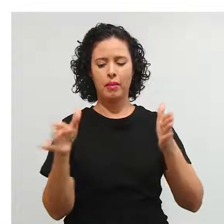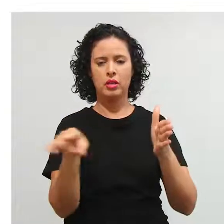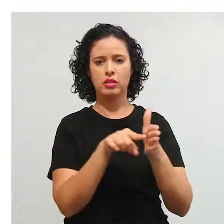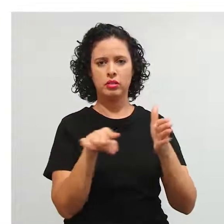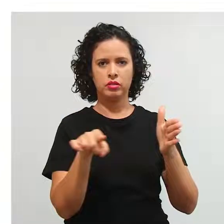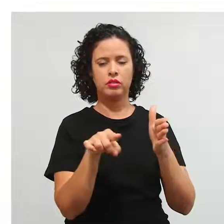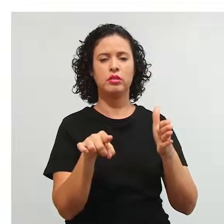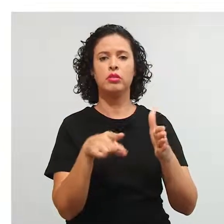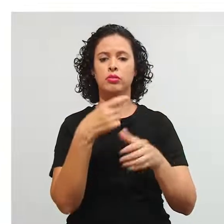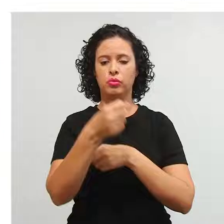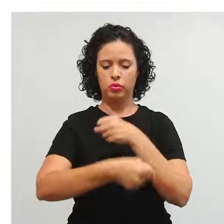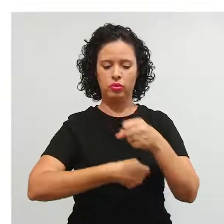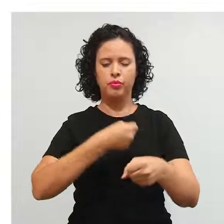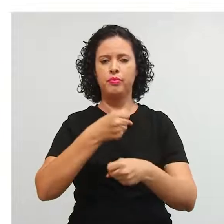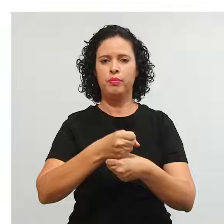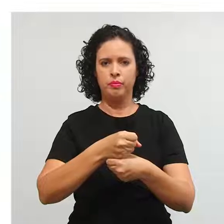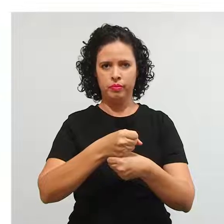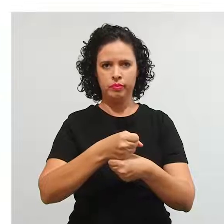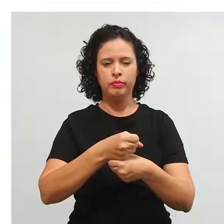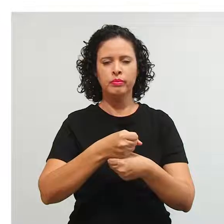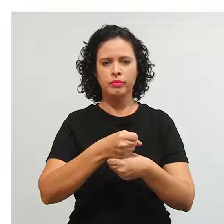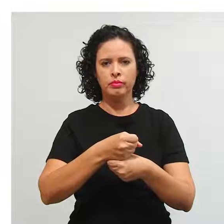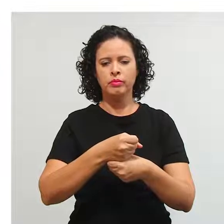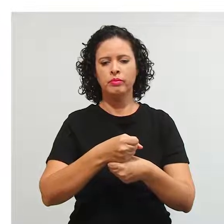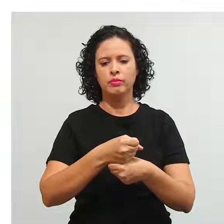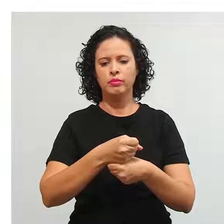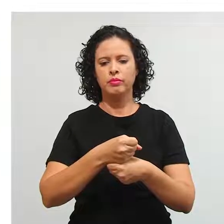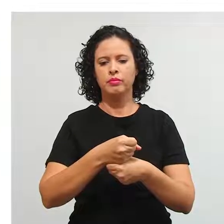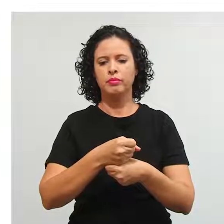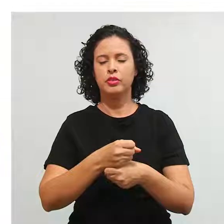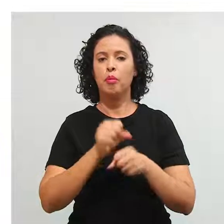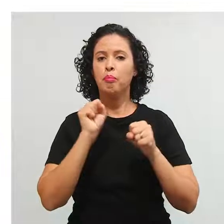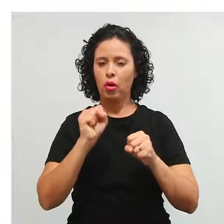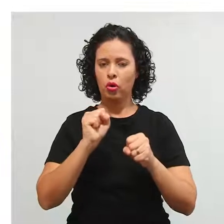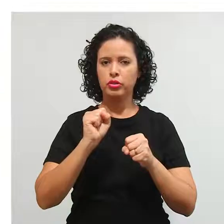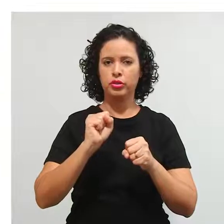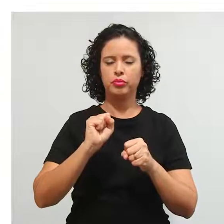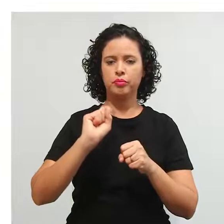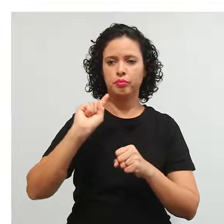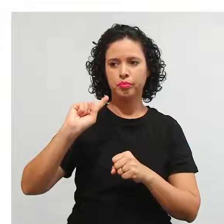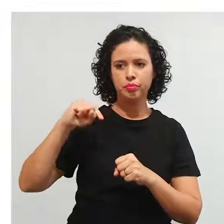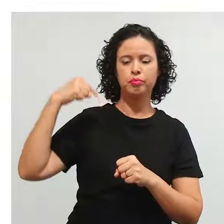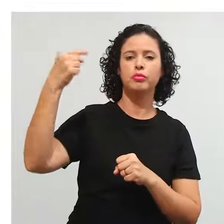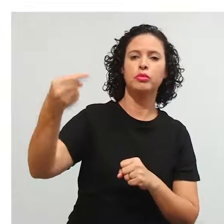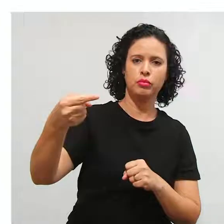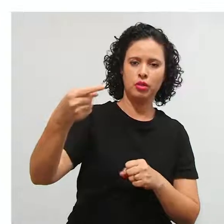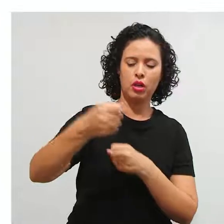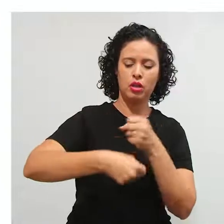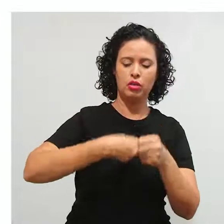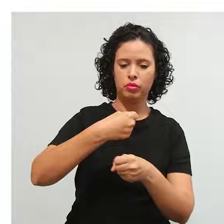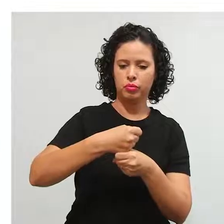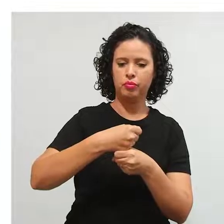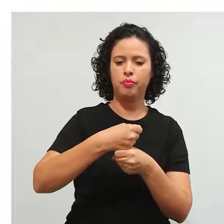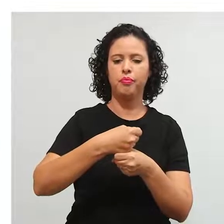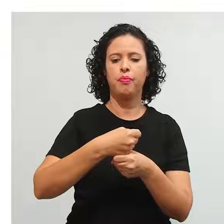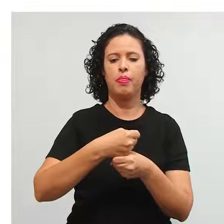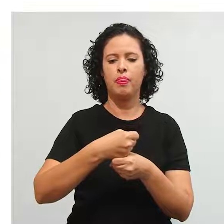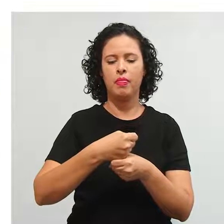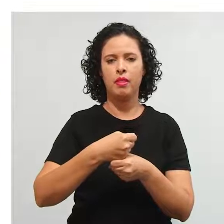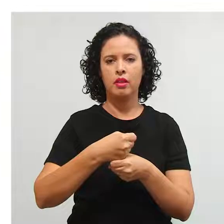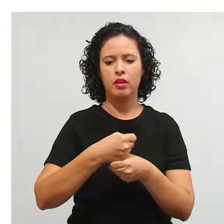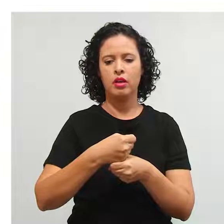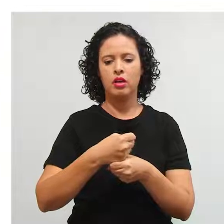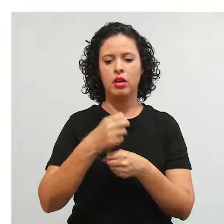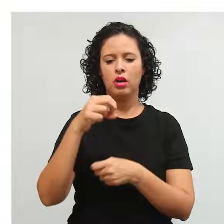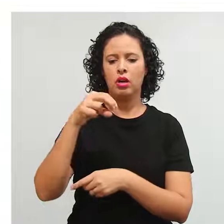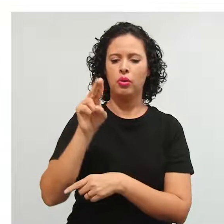Vigência no exercício. Admite prorrogação. Então, aqui no caso da União,